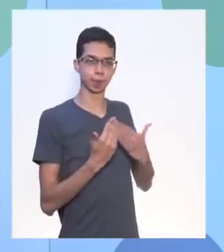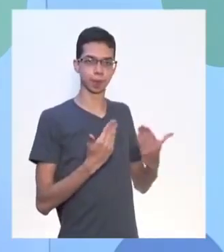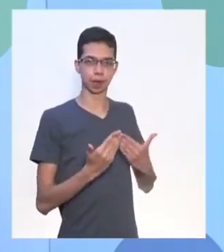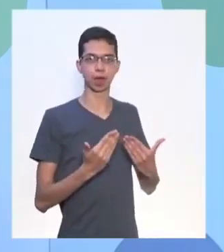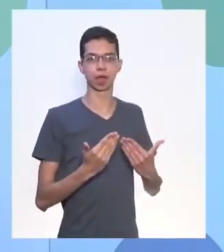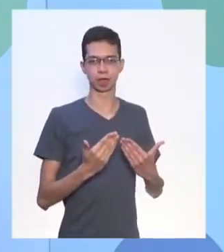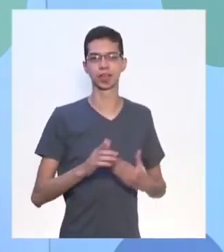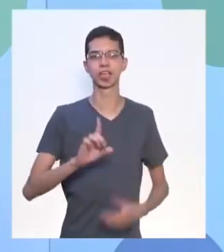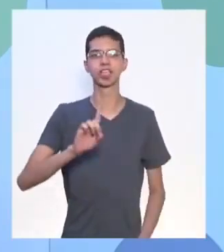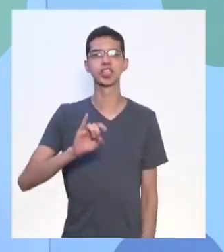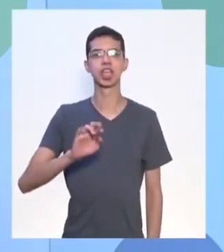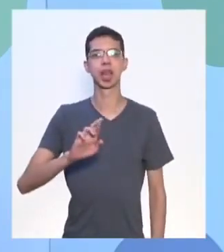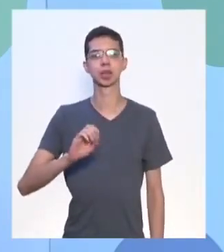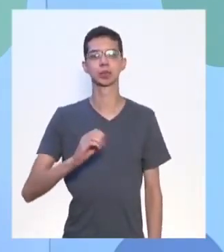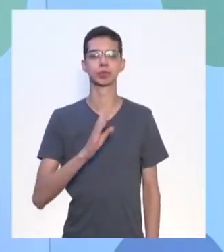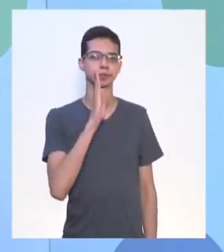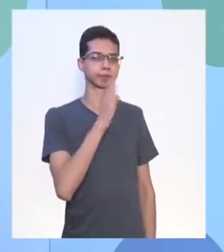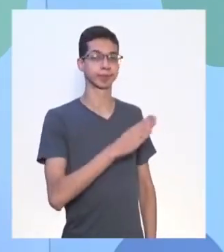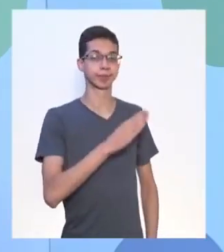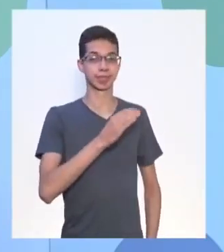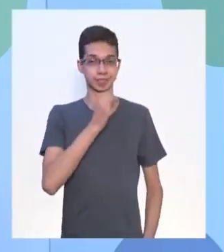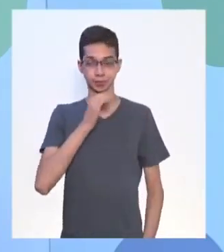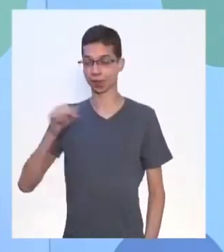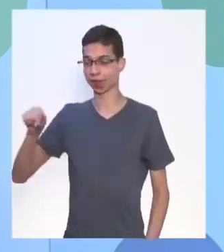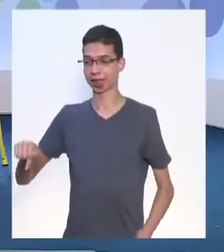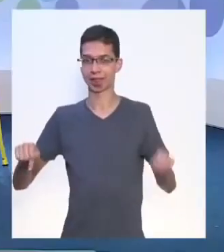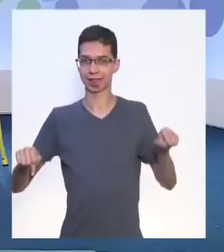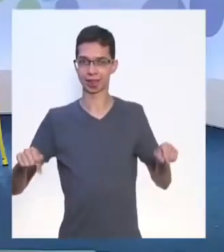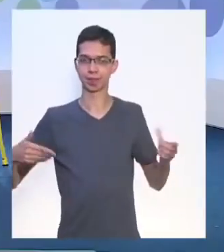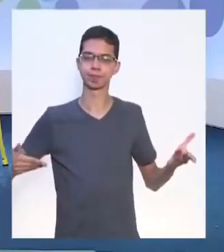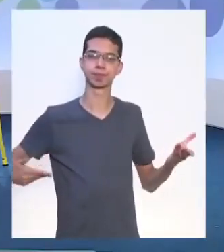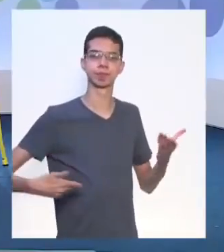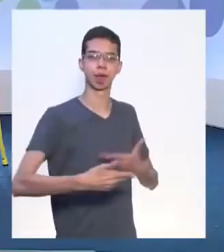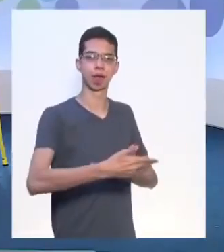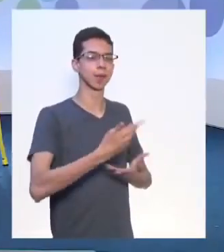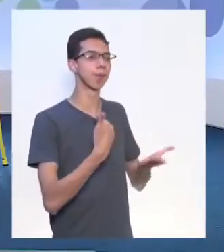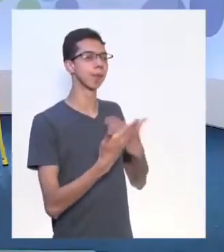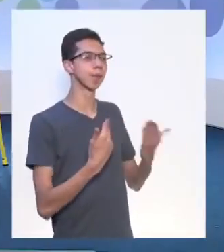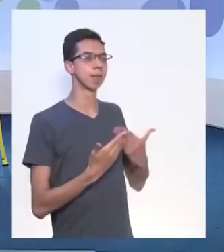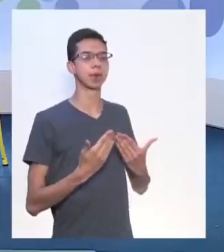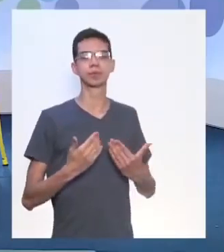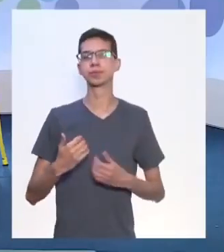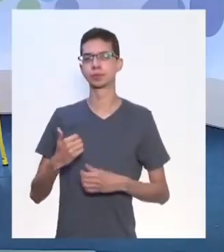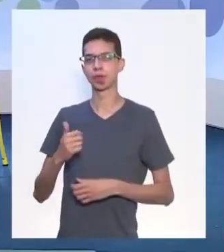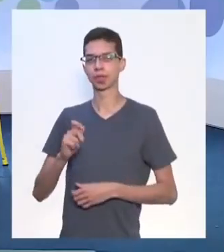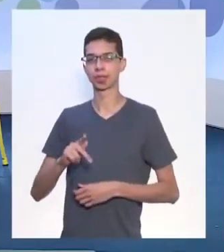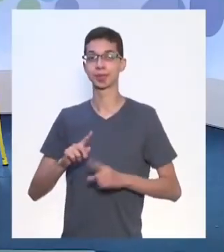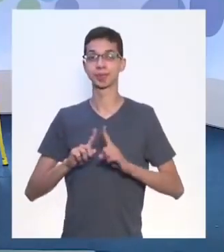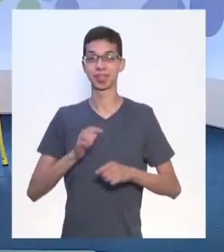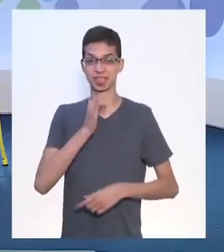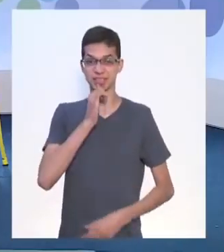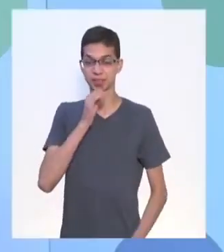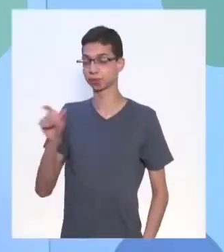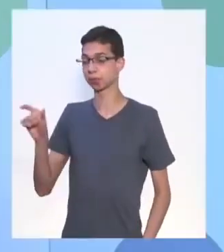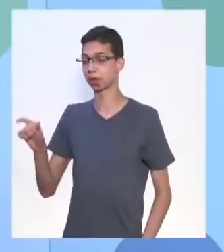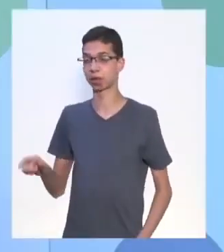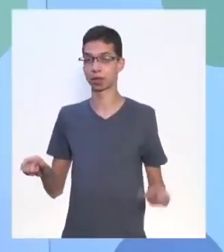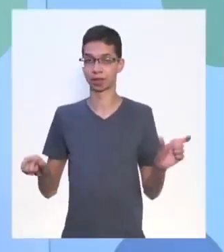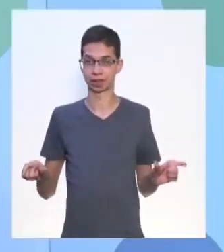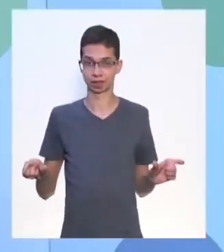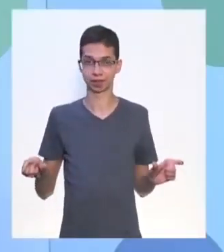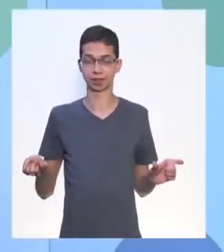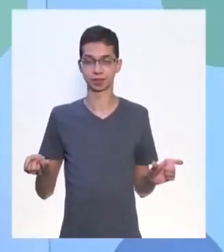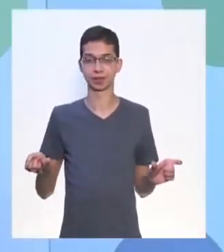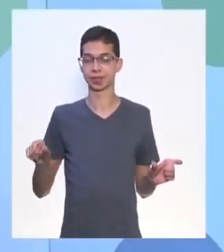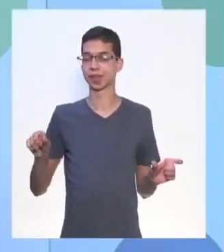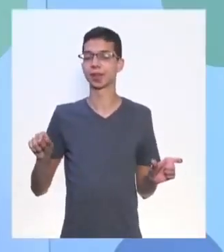pessoa entre no meio para te transmitir a sua mensagem, lembra quando você está com raiva de alguém e fala para ele parar de encher o saco, porque você não quer falar? Então você está